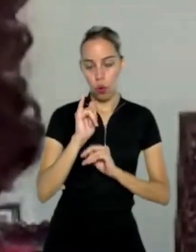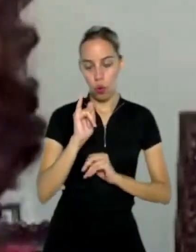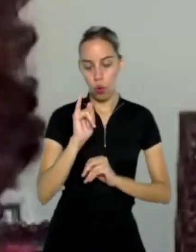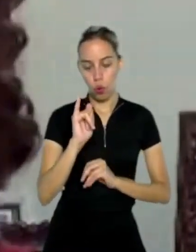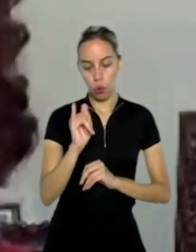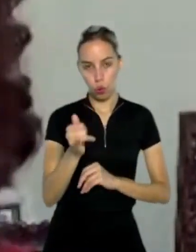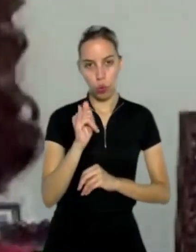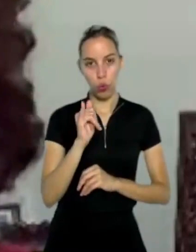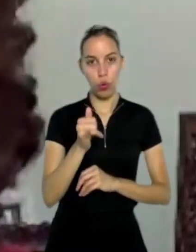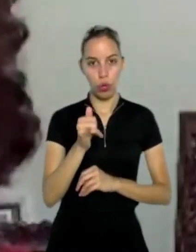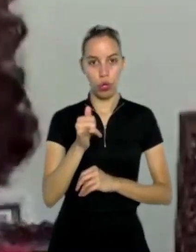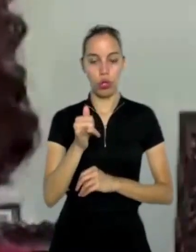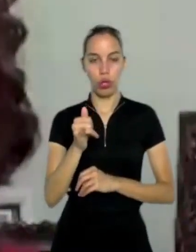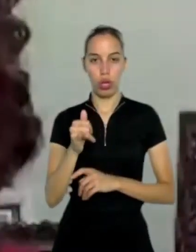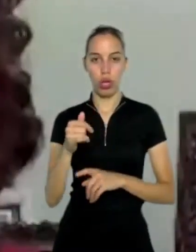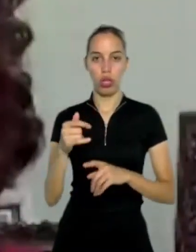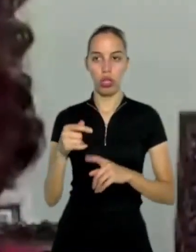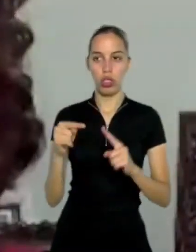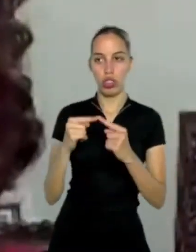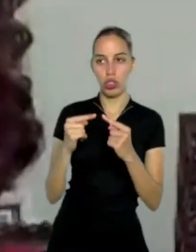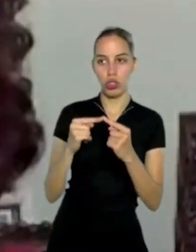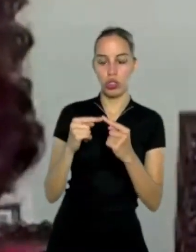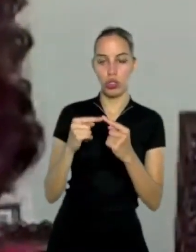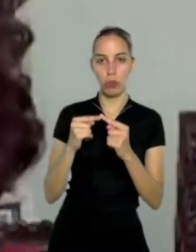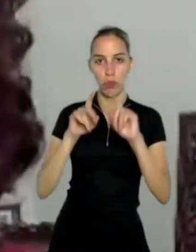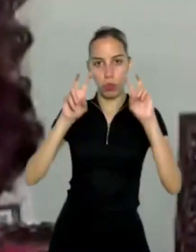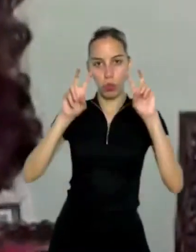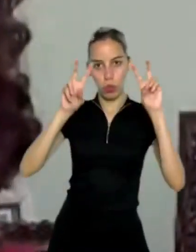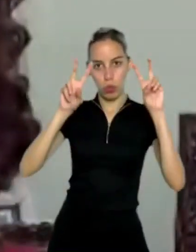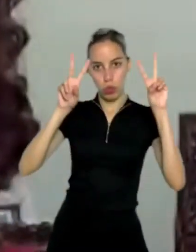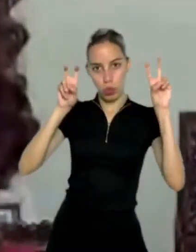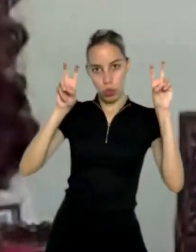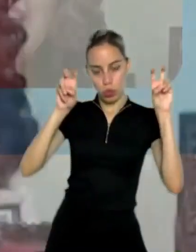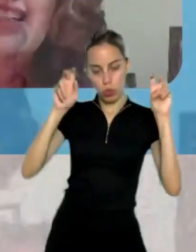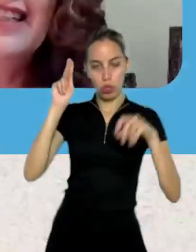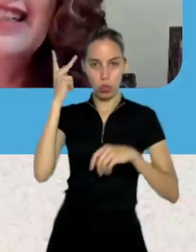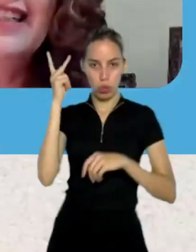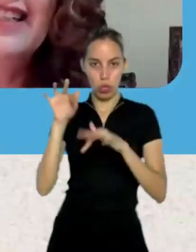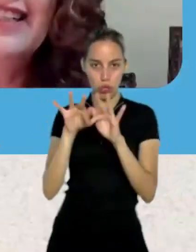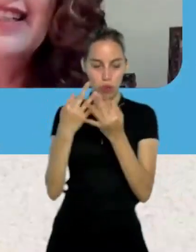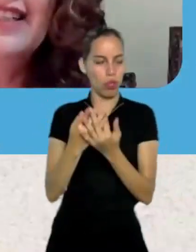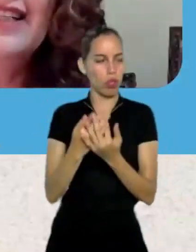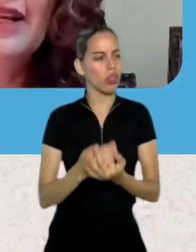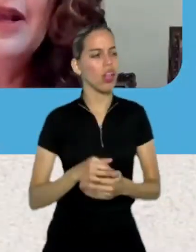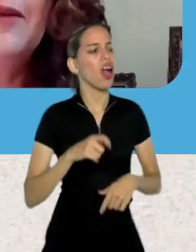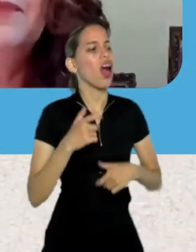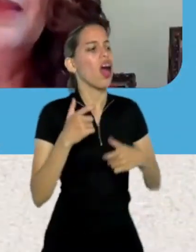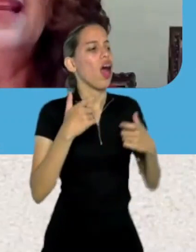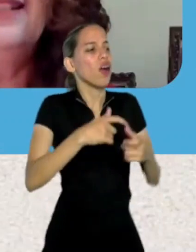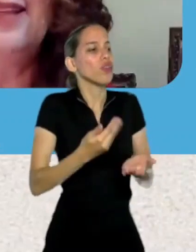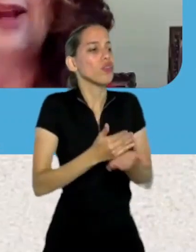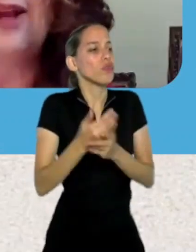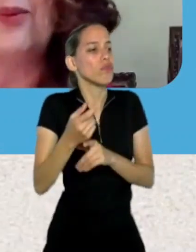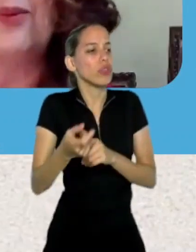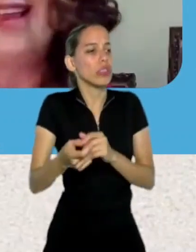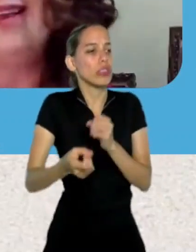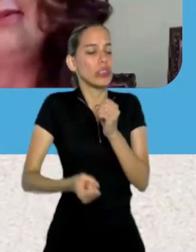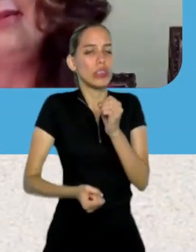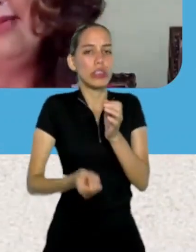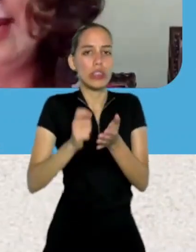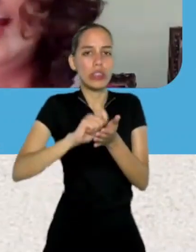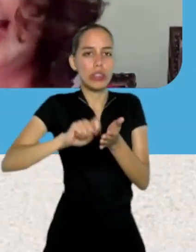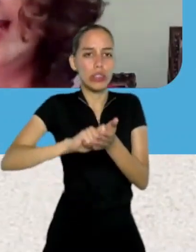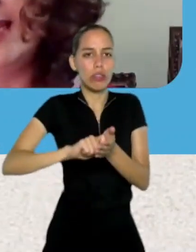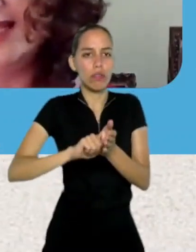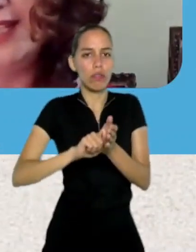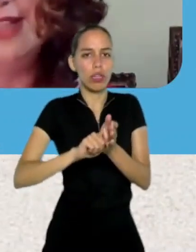família ou coisas De assim. onde que veio esse desejo assim, de começar a publicar esses textos, essas crônicas? Então,